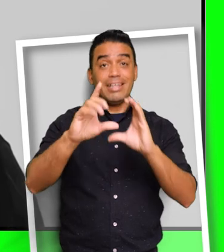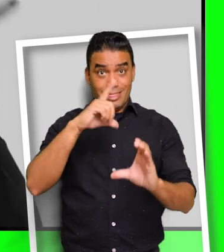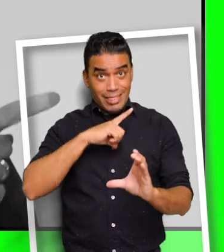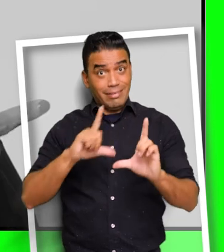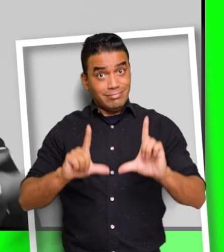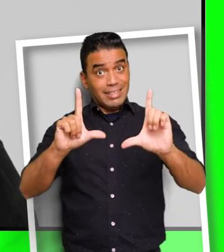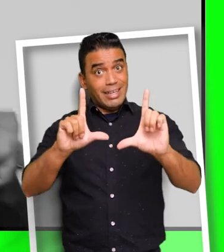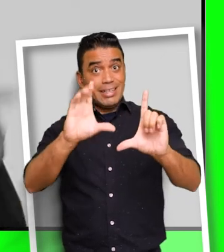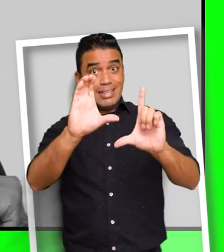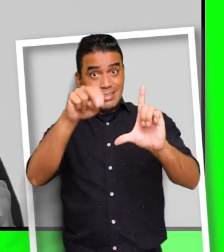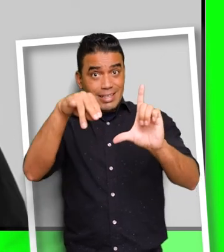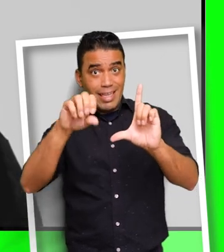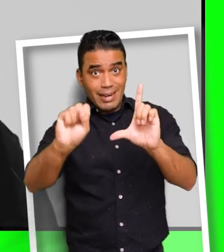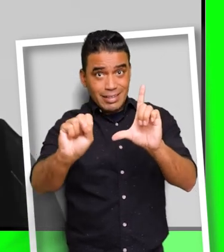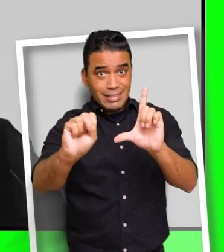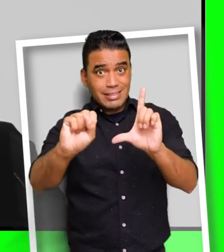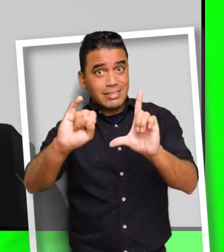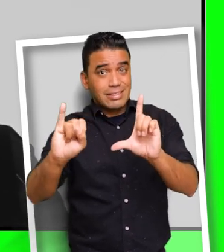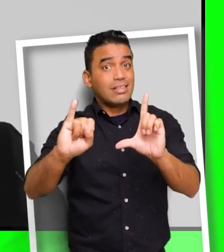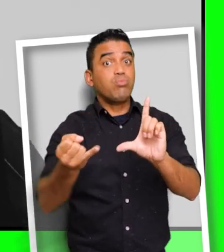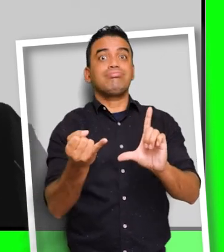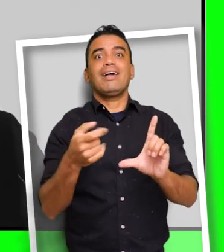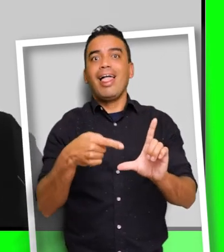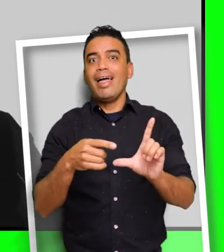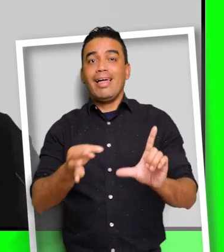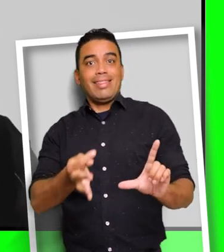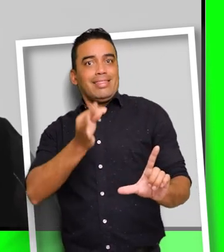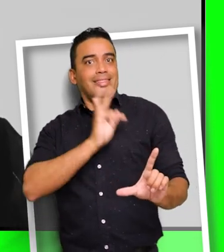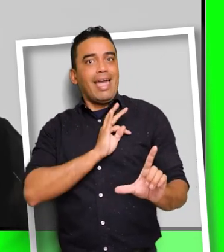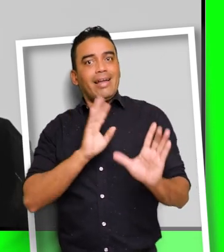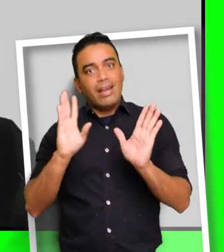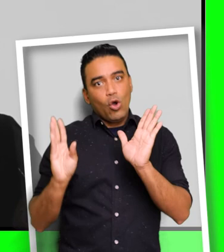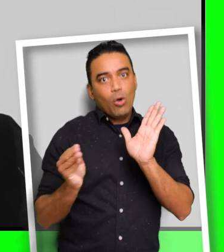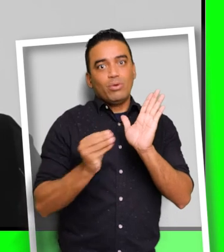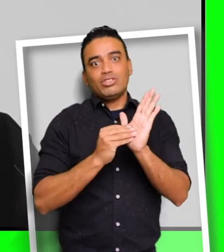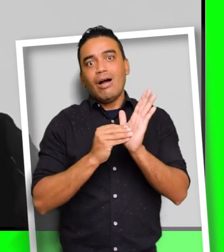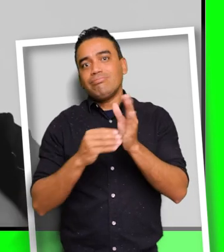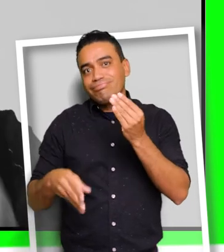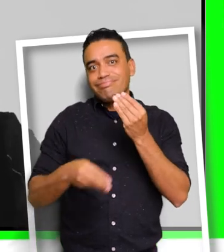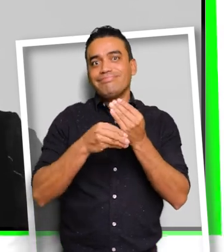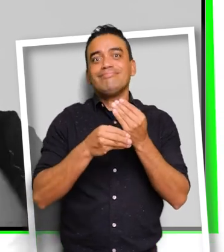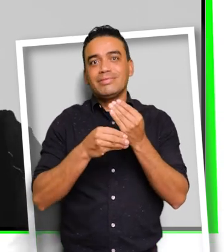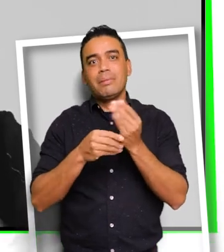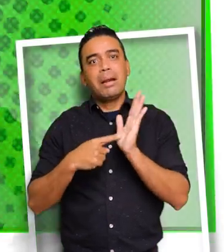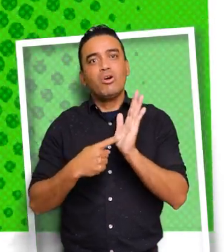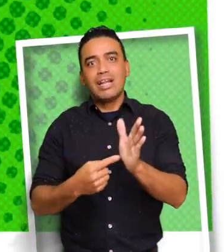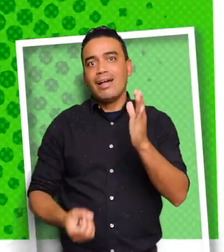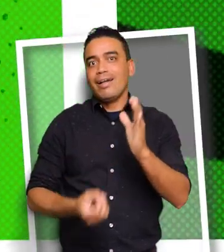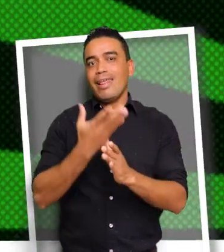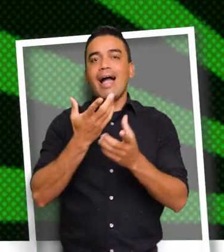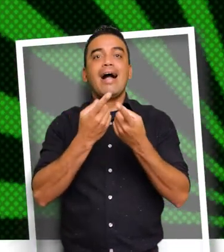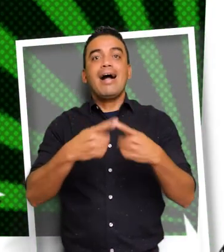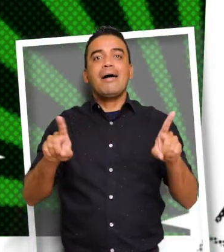assim que utilizam dessa técnica composicional, né, para, enfim, para criar uma